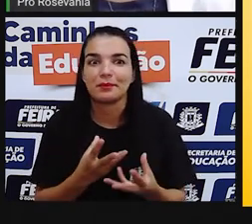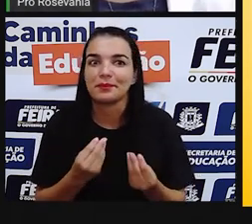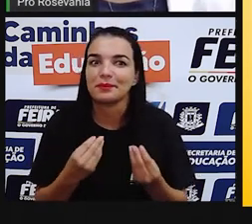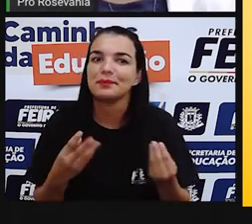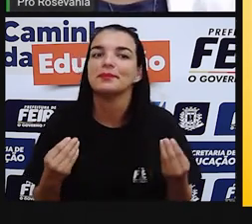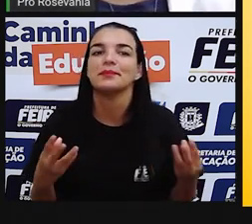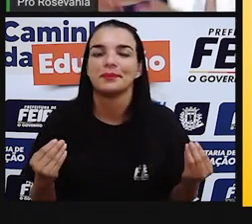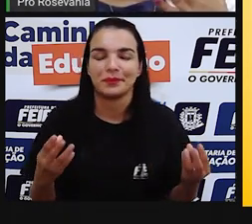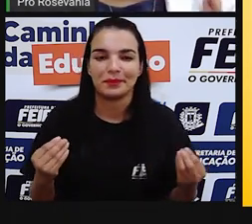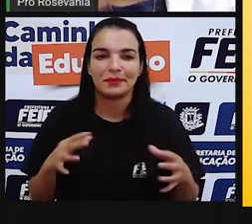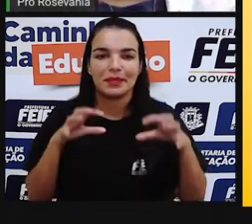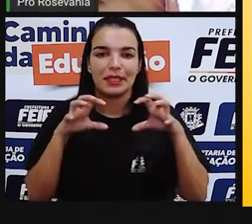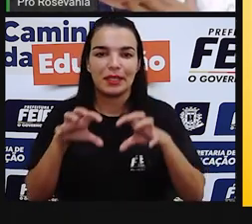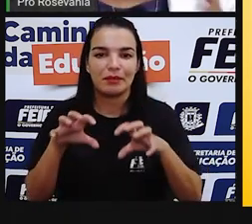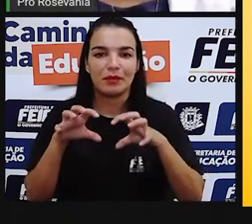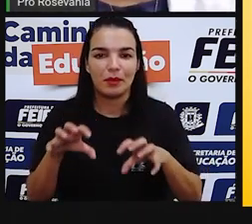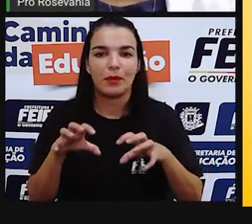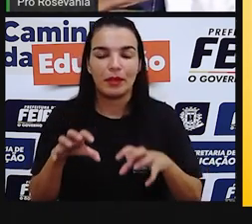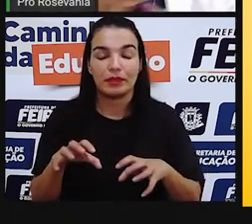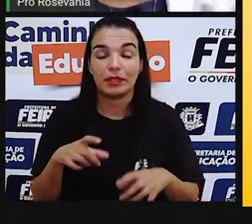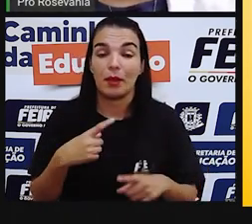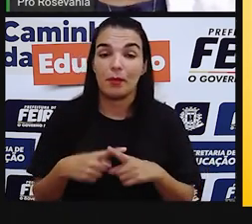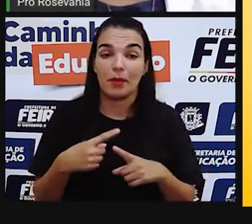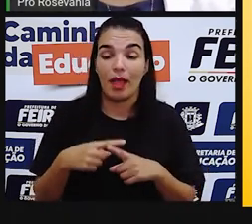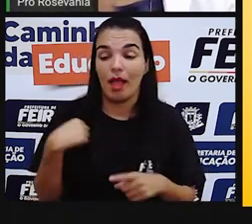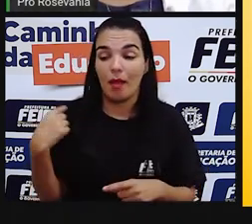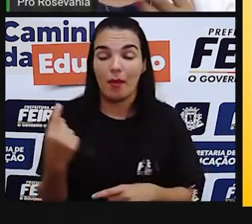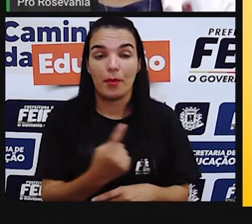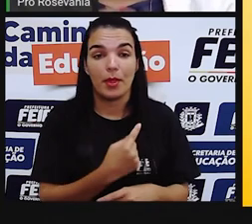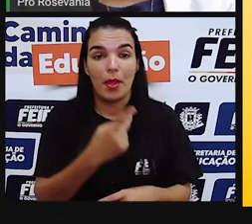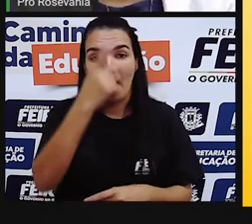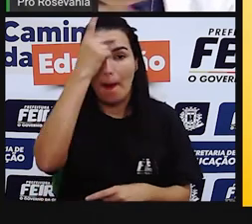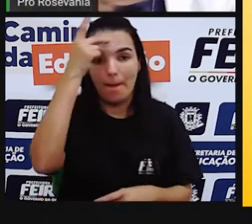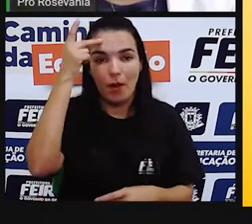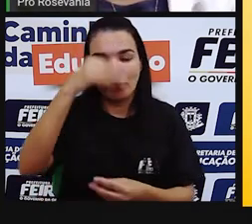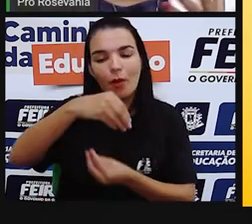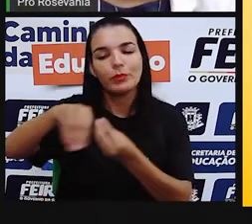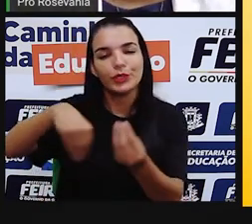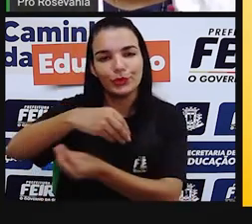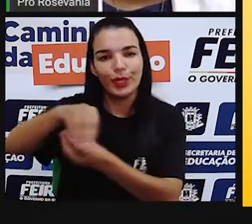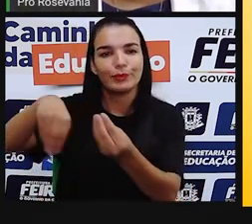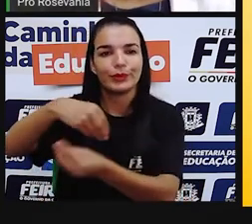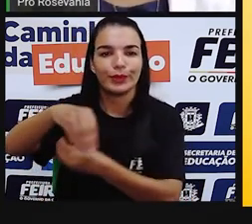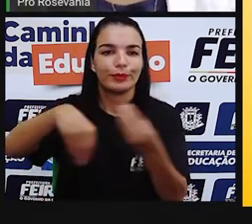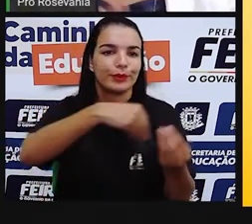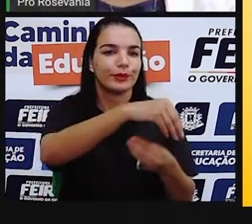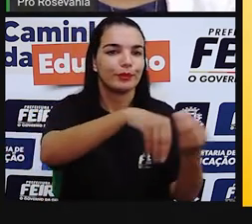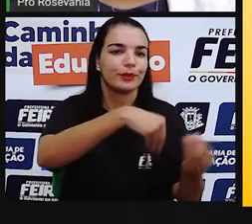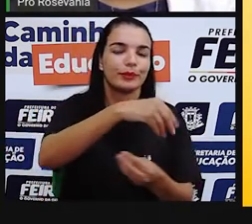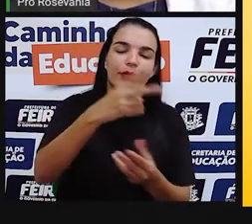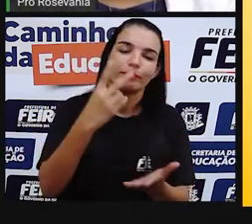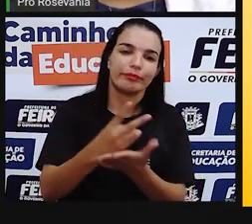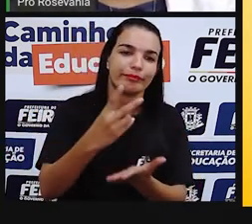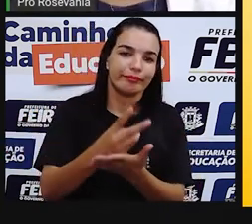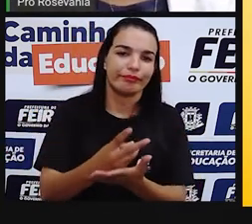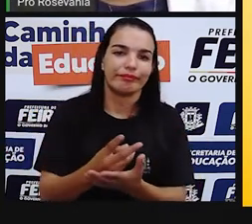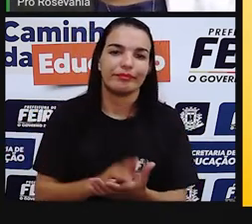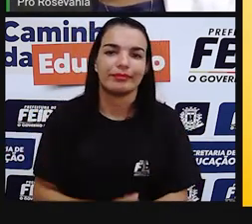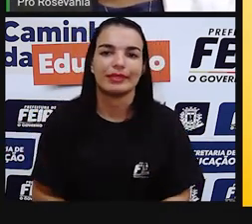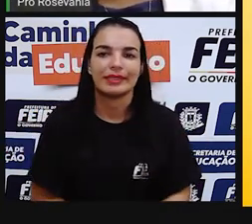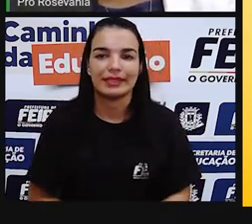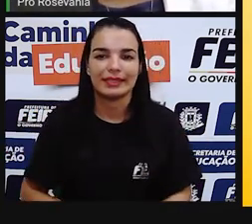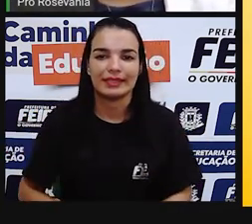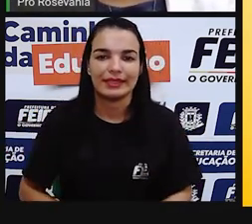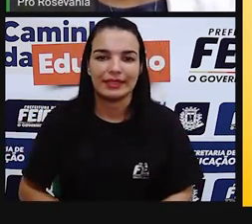gente é um povo que se mistura o tempo todo, e aí os traços genéticos vão cada hora que passa, né, se alterando,